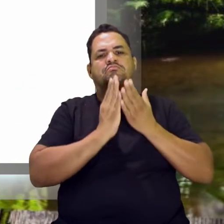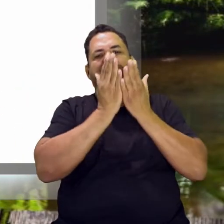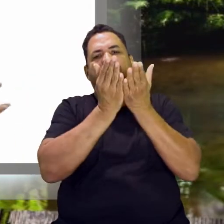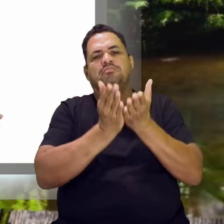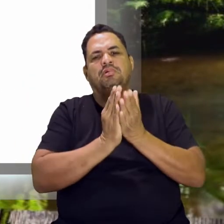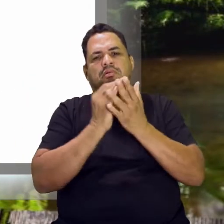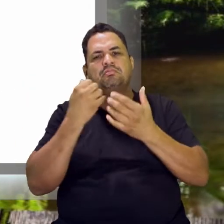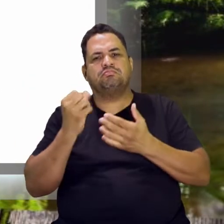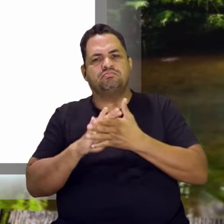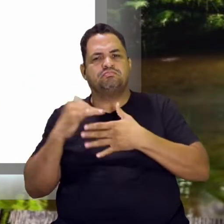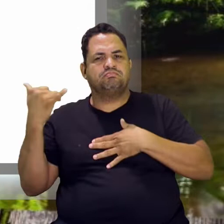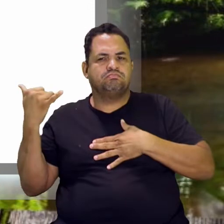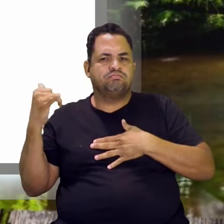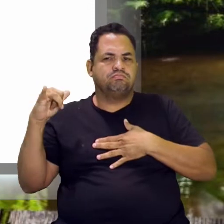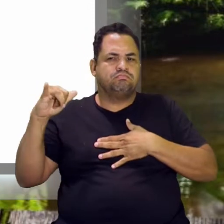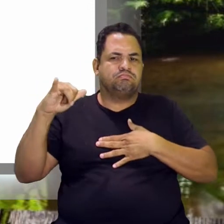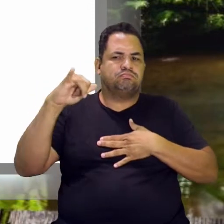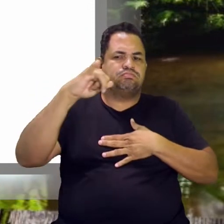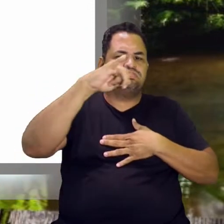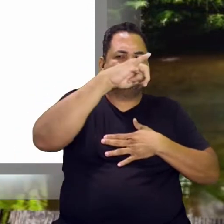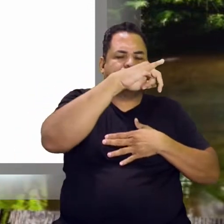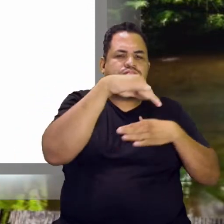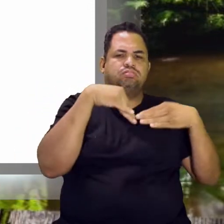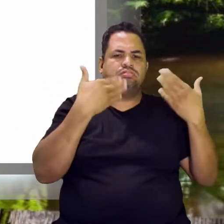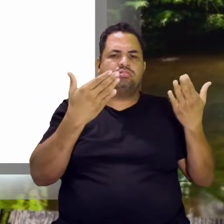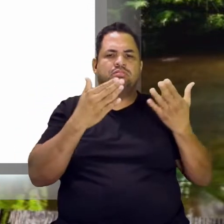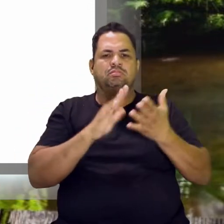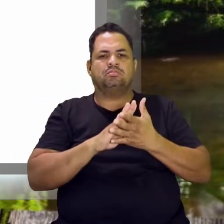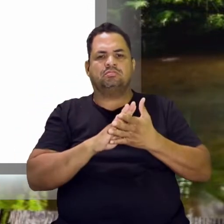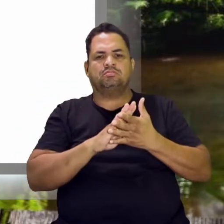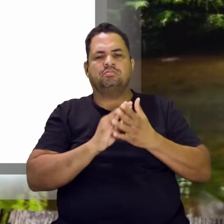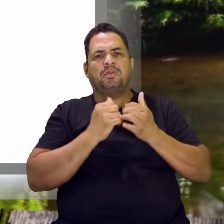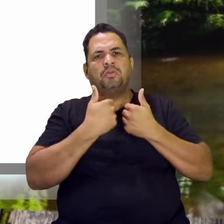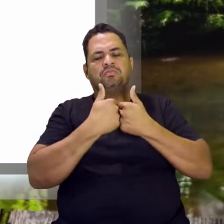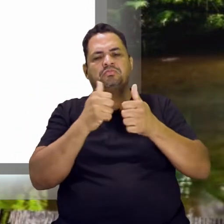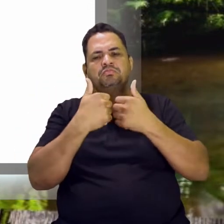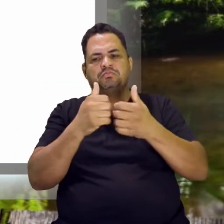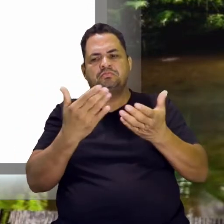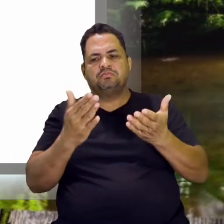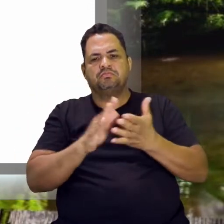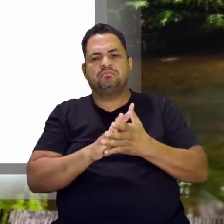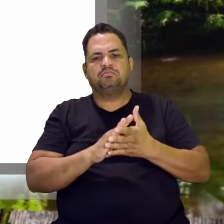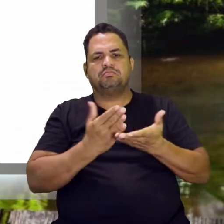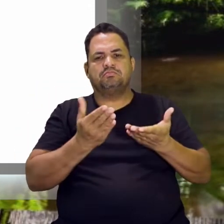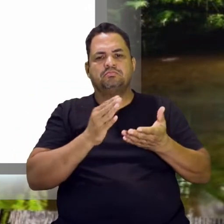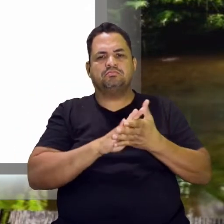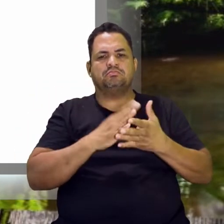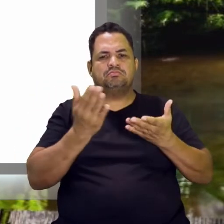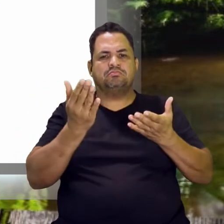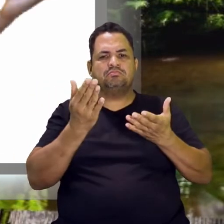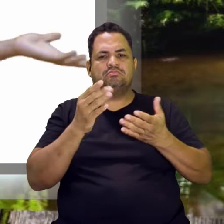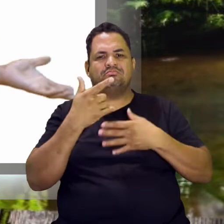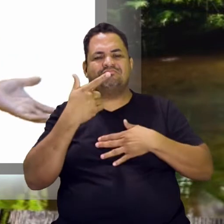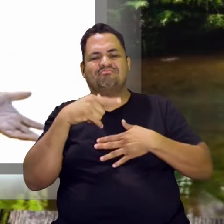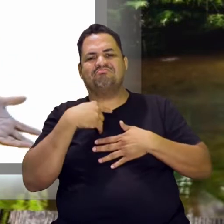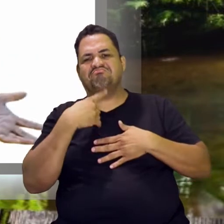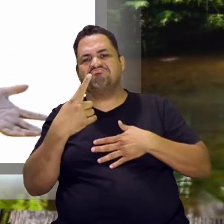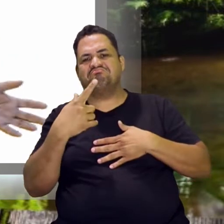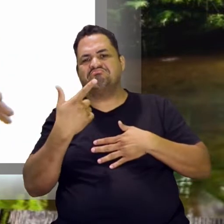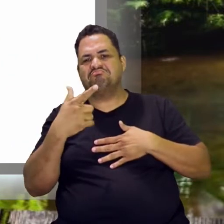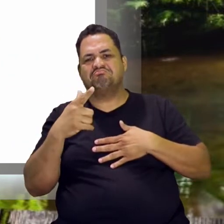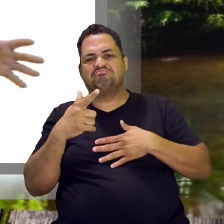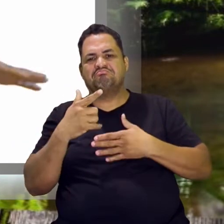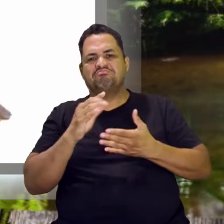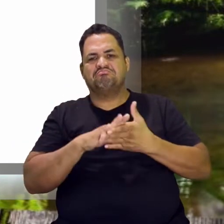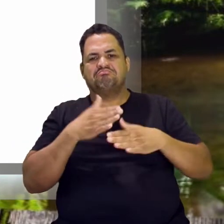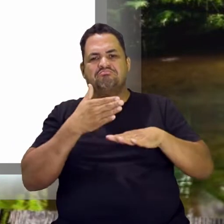de avião, não sei, ou de ônibus, né, furou, tá distante, não tem como, não